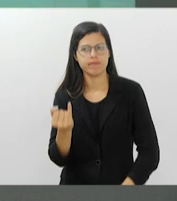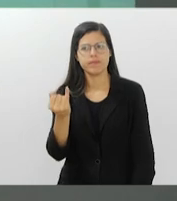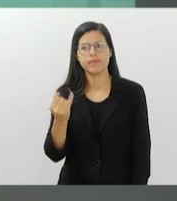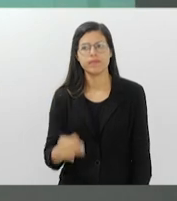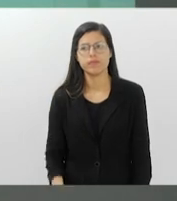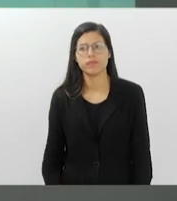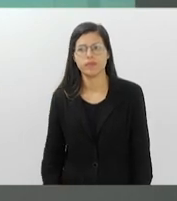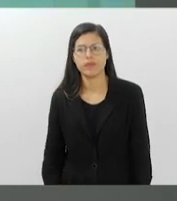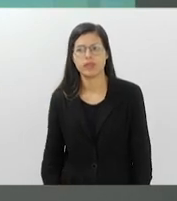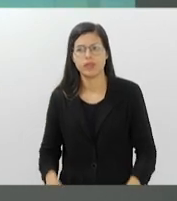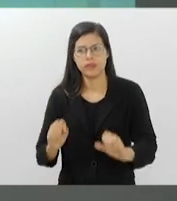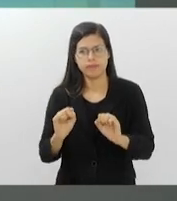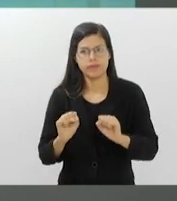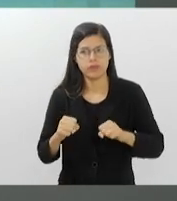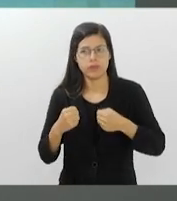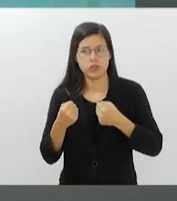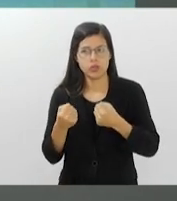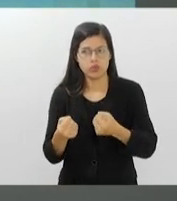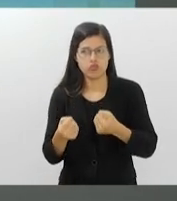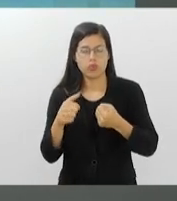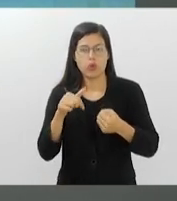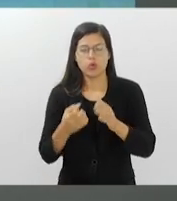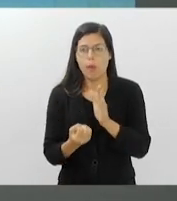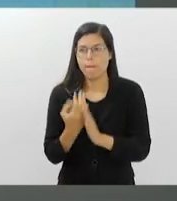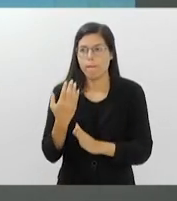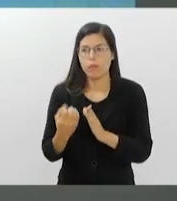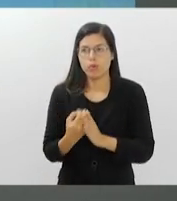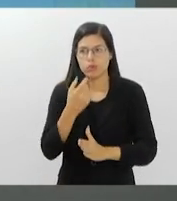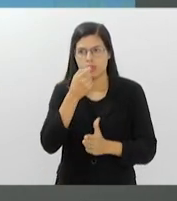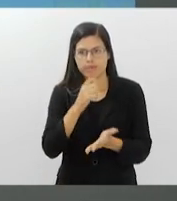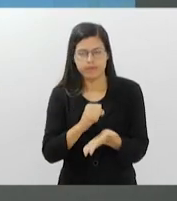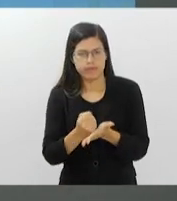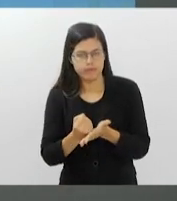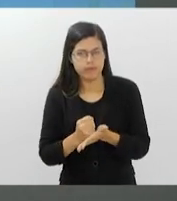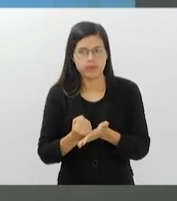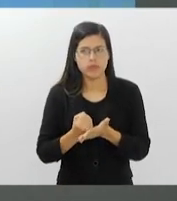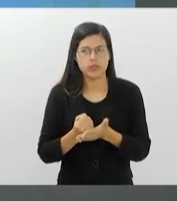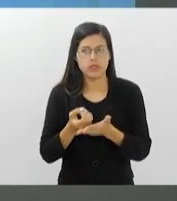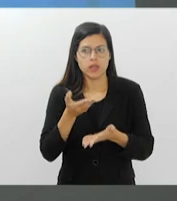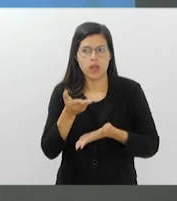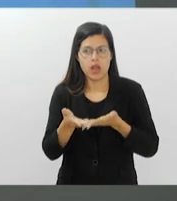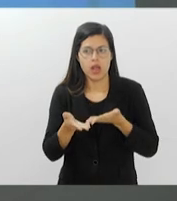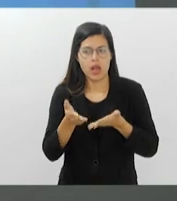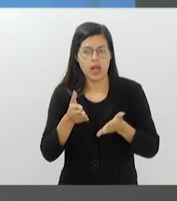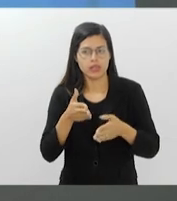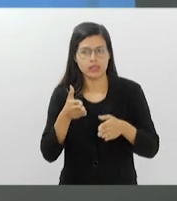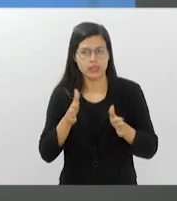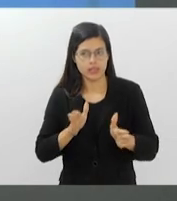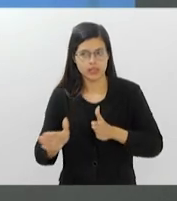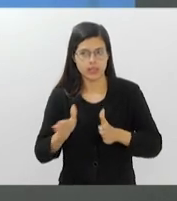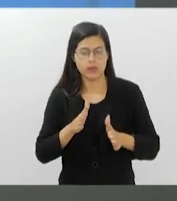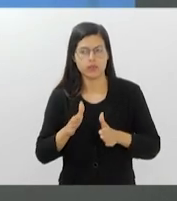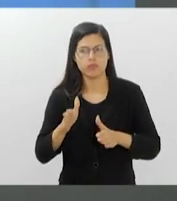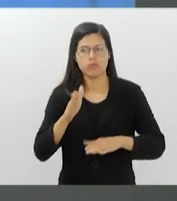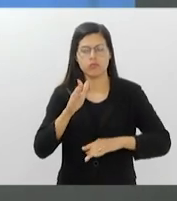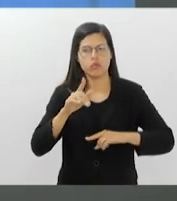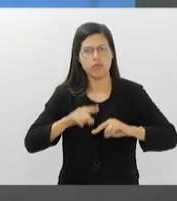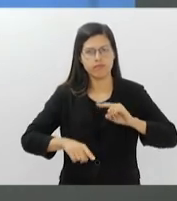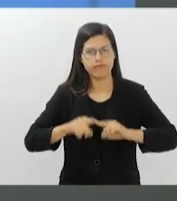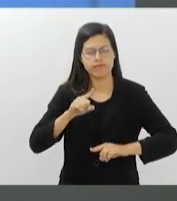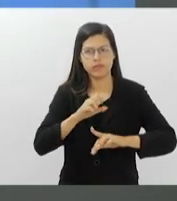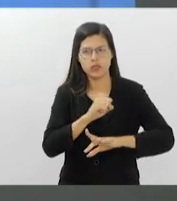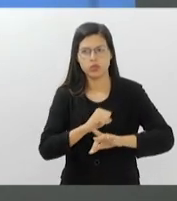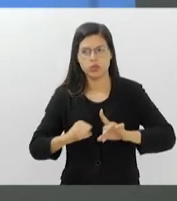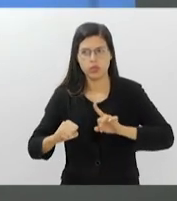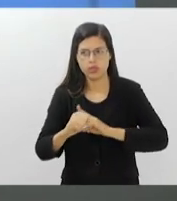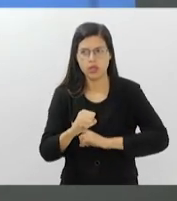empreender esforços para produção de insumos e medicamentos e acesso a recursos para sociedade civil incentivos para fortalecer a luta contra